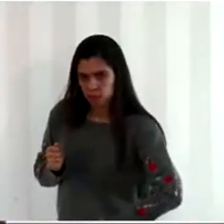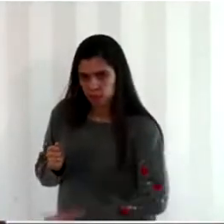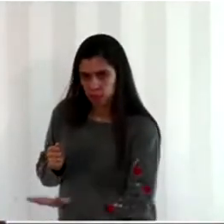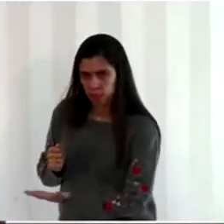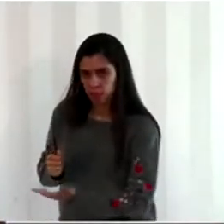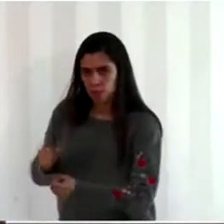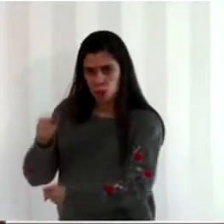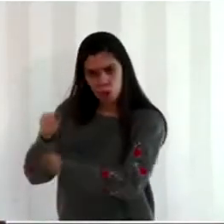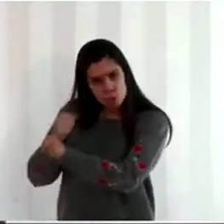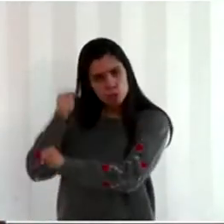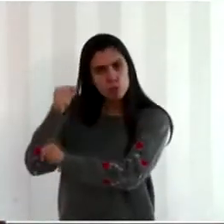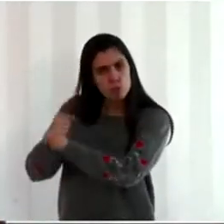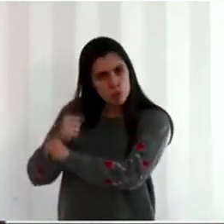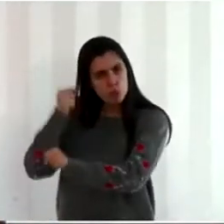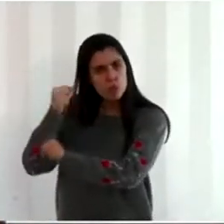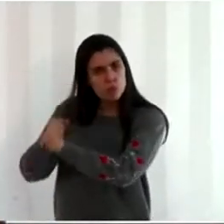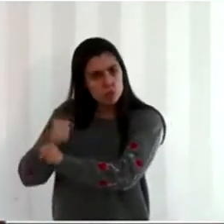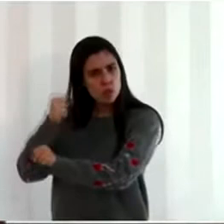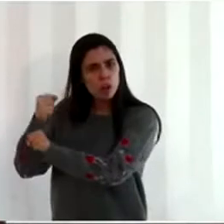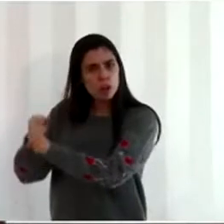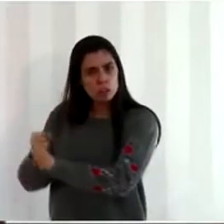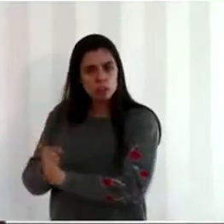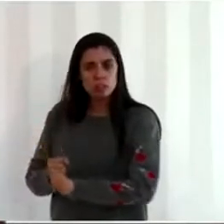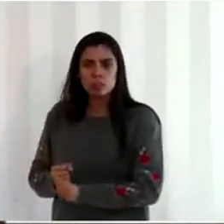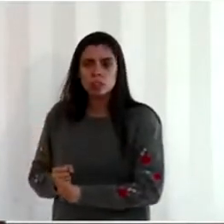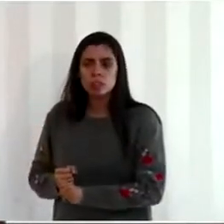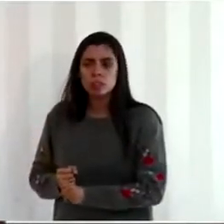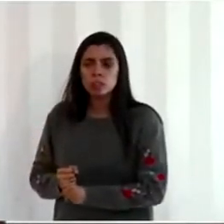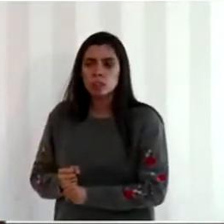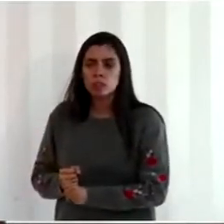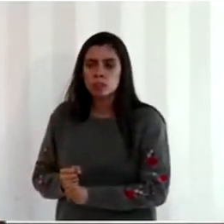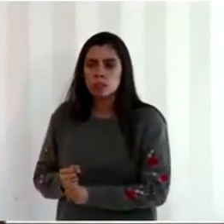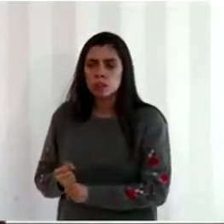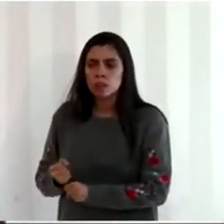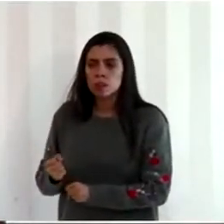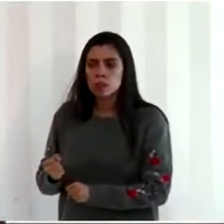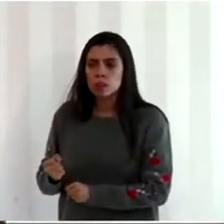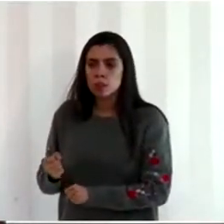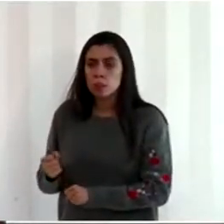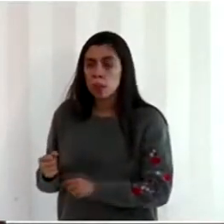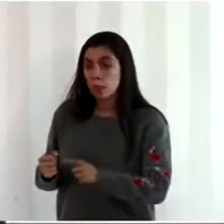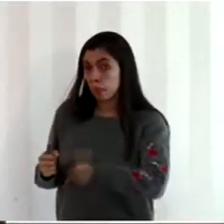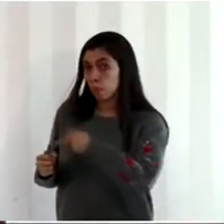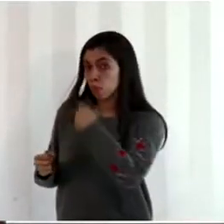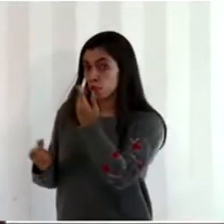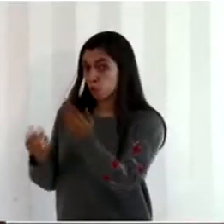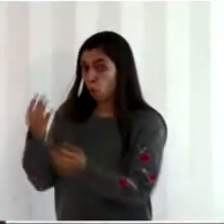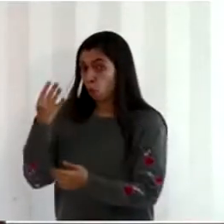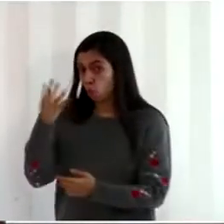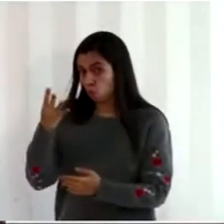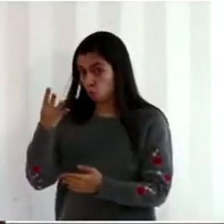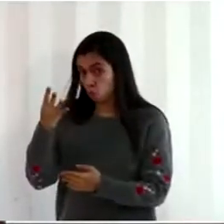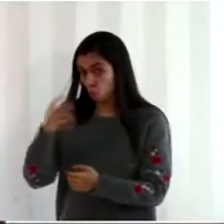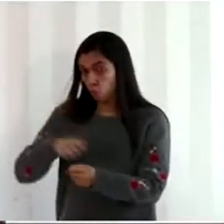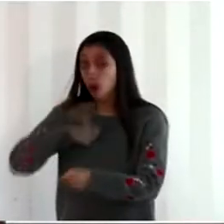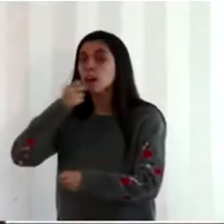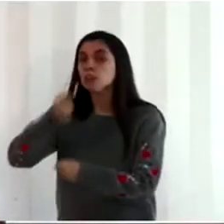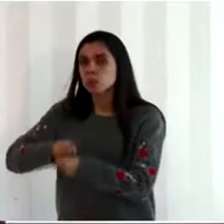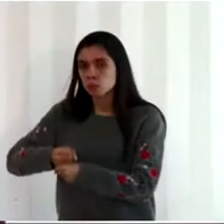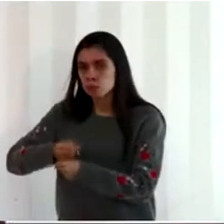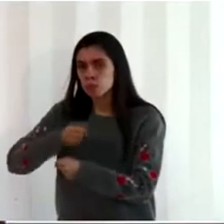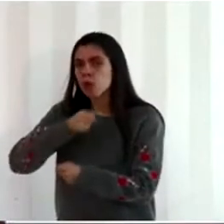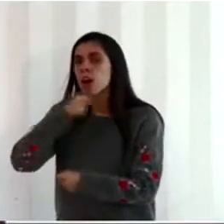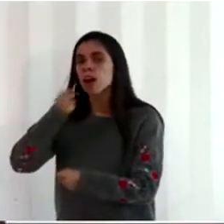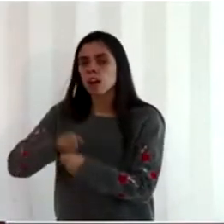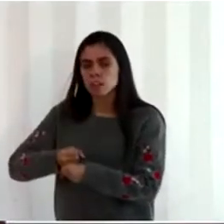interrupção, demorará ainda 4 anos para o templo ficar pronto. Não é agora que o templo está pronto, eles estão edificando, eles